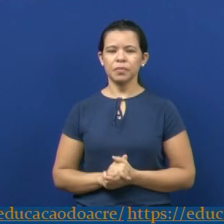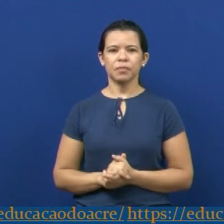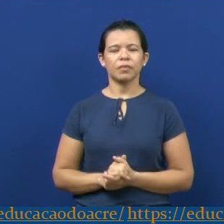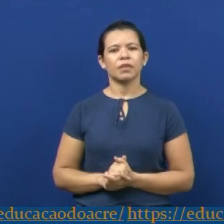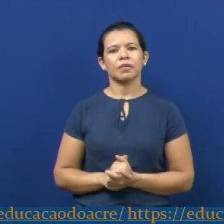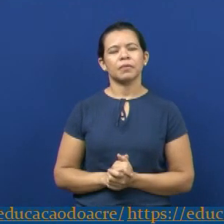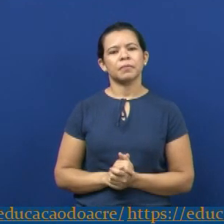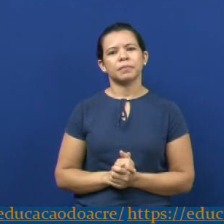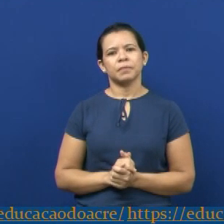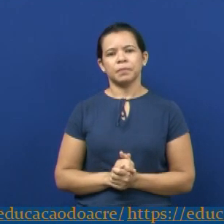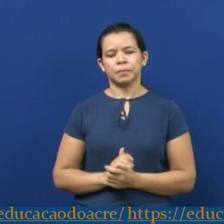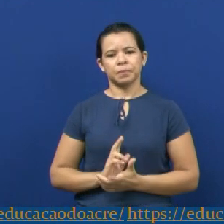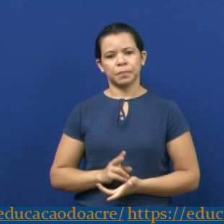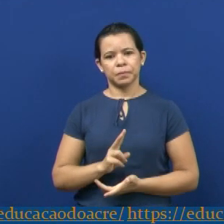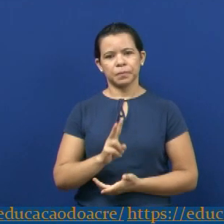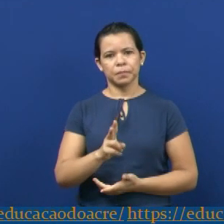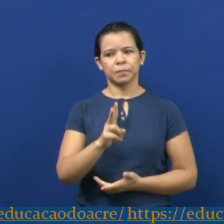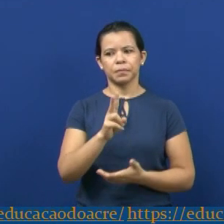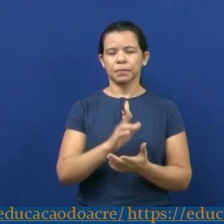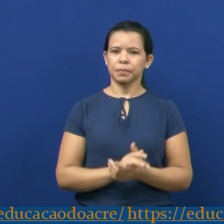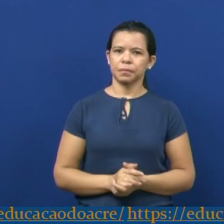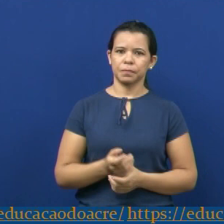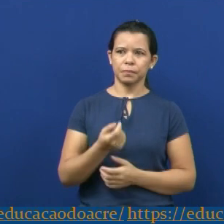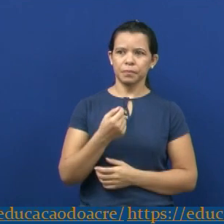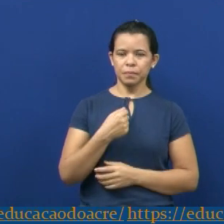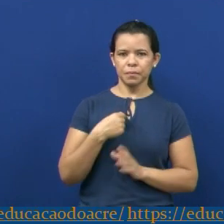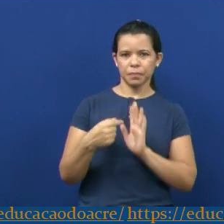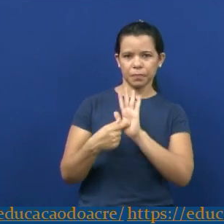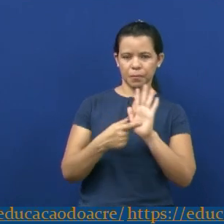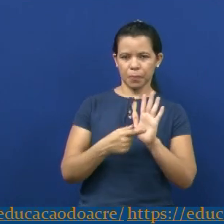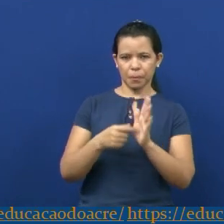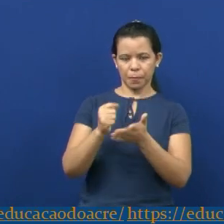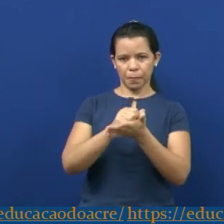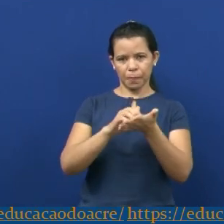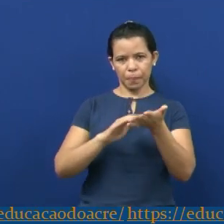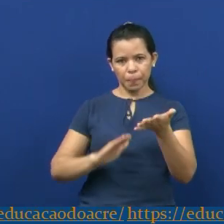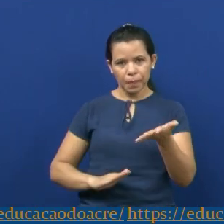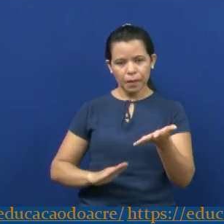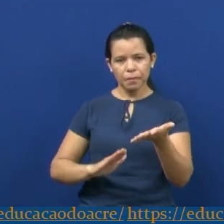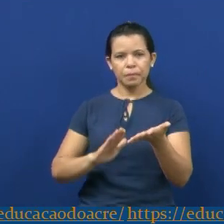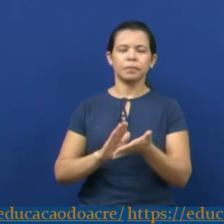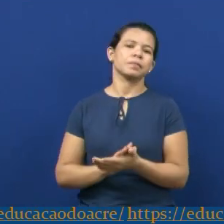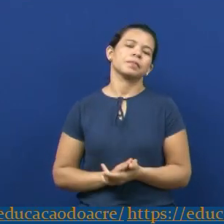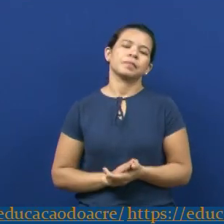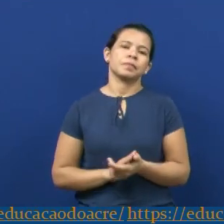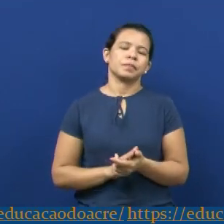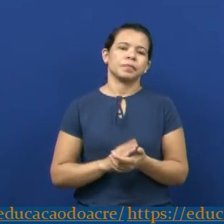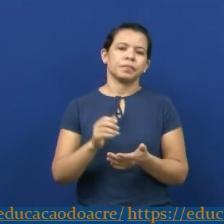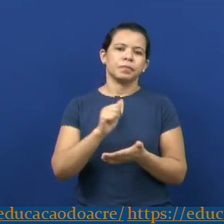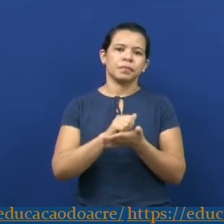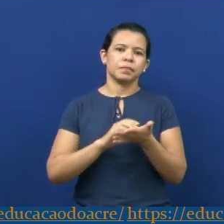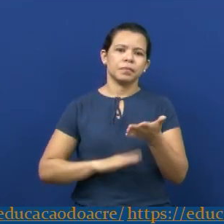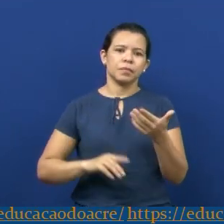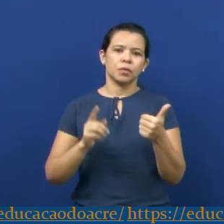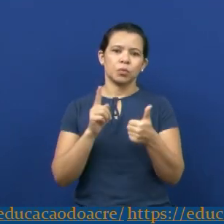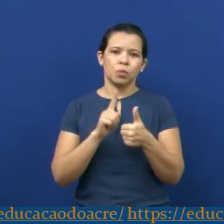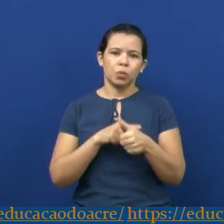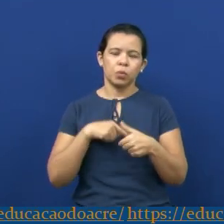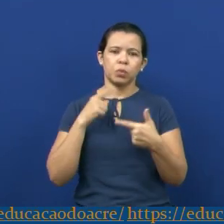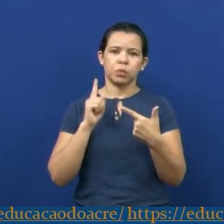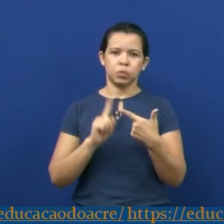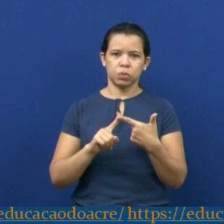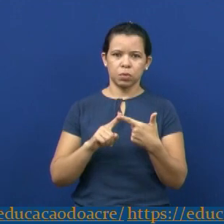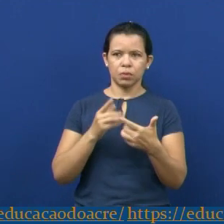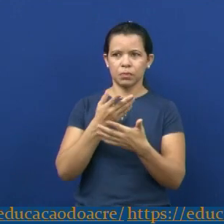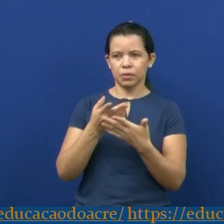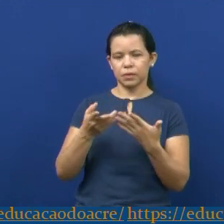a atividade, e aí eu gostaria de compartilhar com você, aí atividade 1 e atividade 2, vocês vão